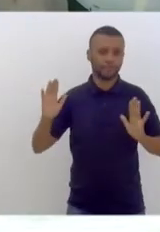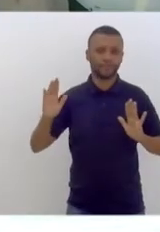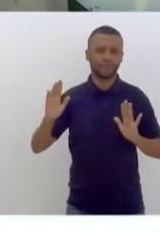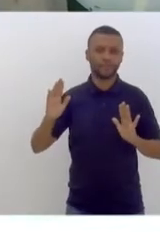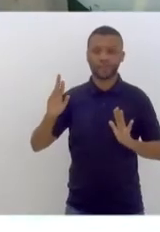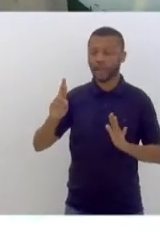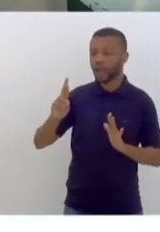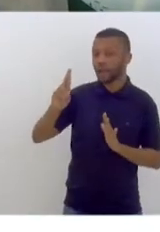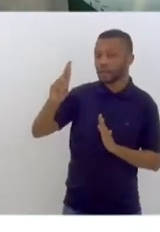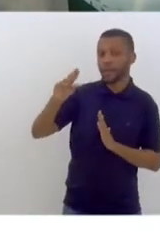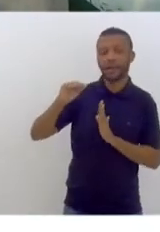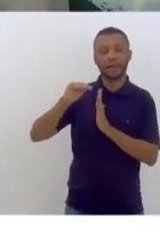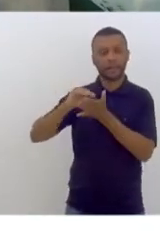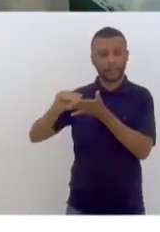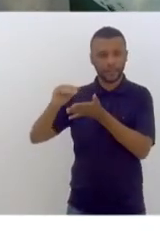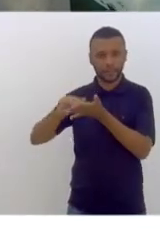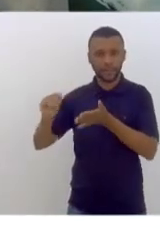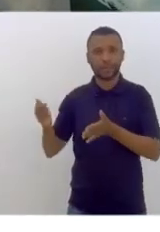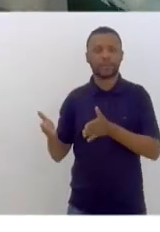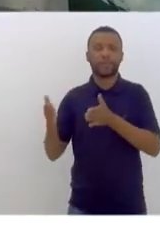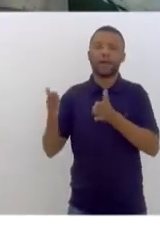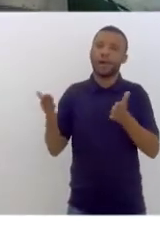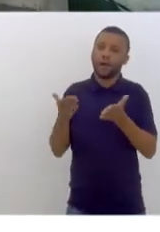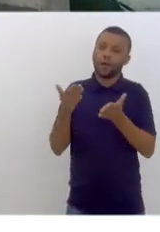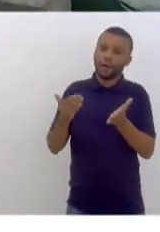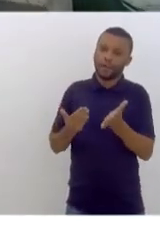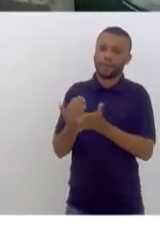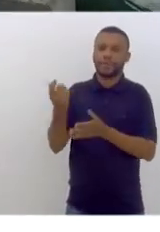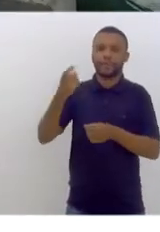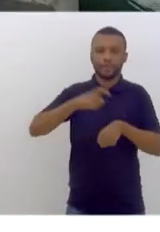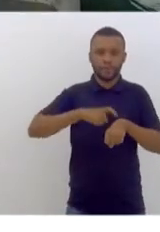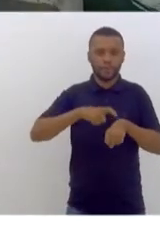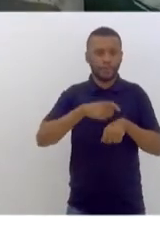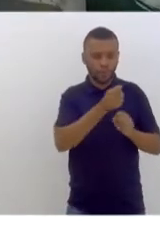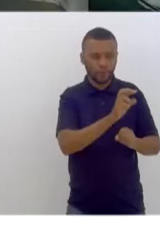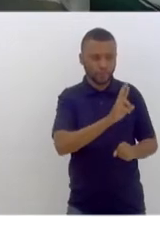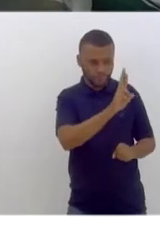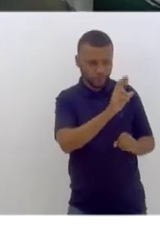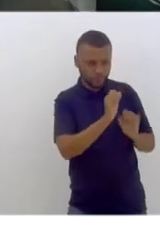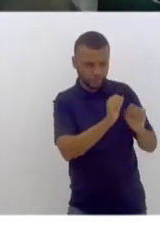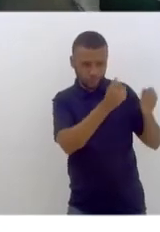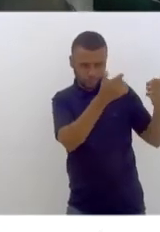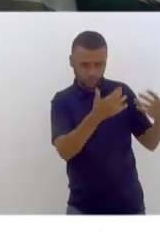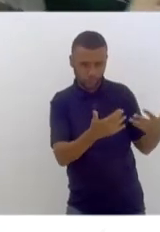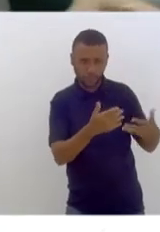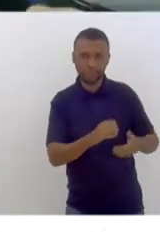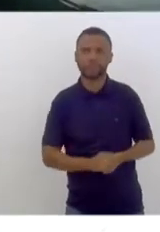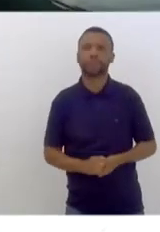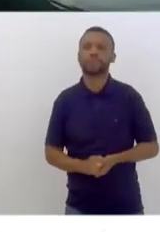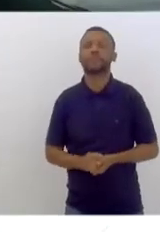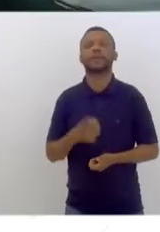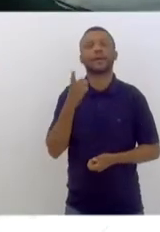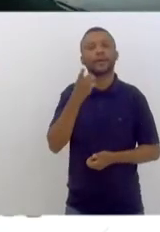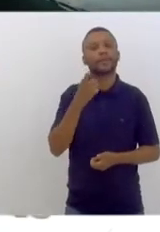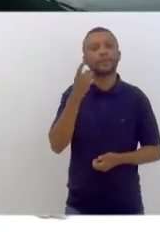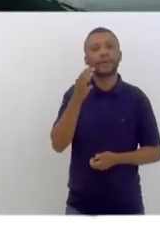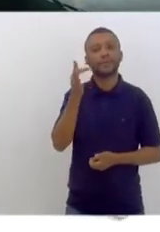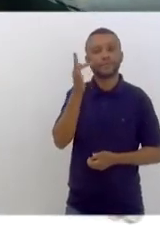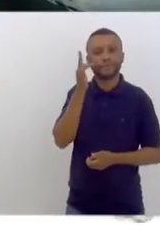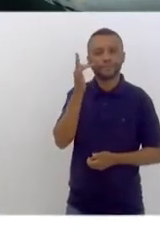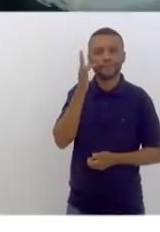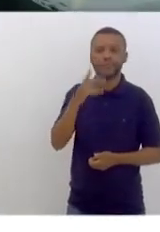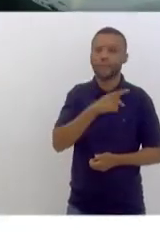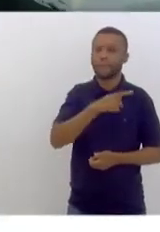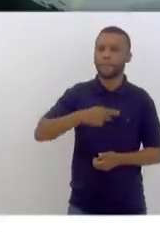da secretaria, e a partir desse momento, o senhor toca daqui ou quem vem para cá? Deputado Flávio Serafini